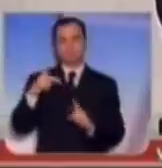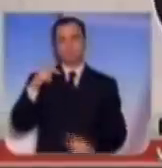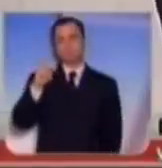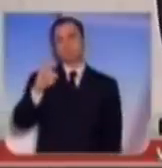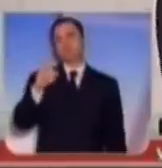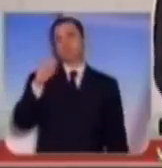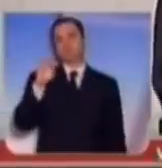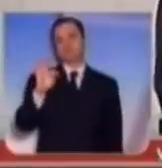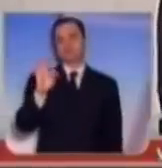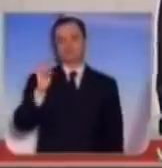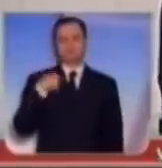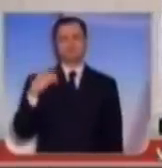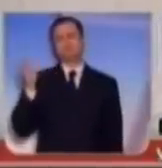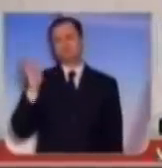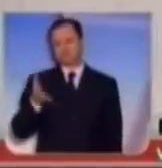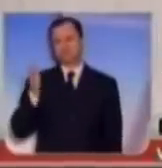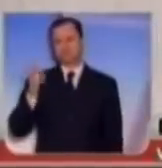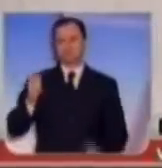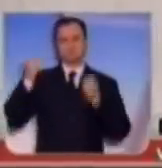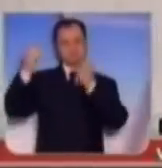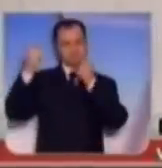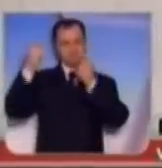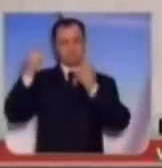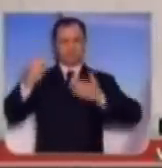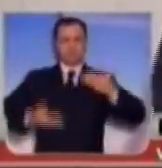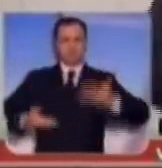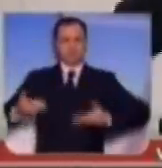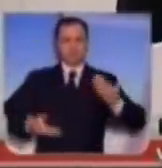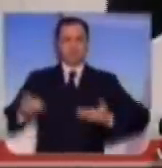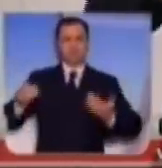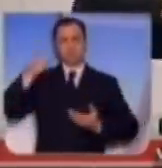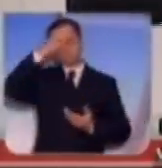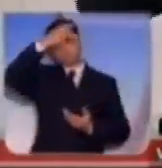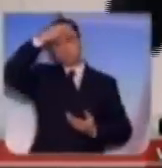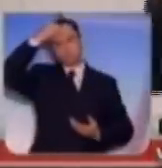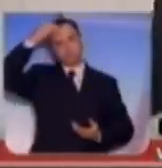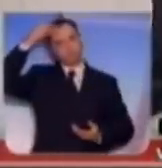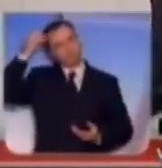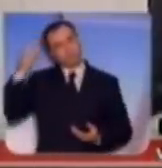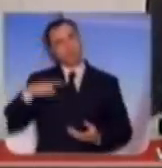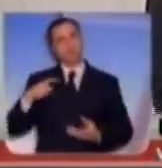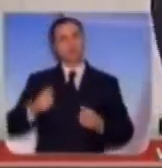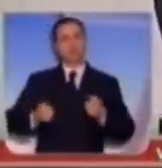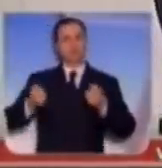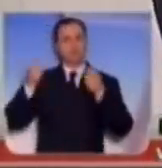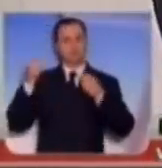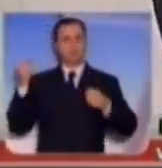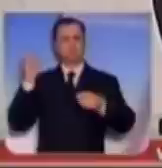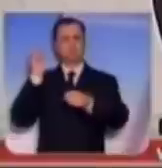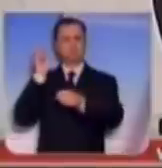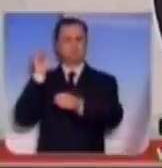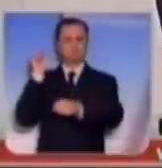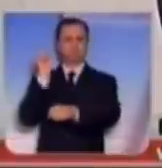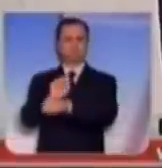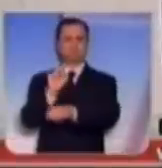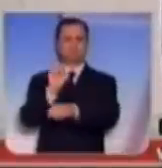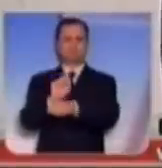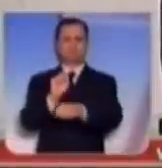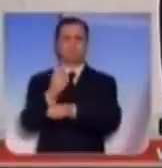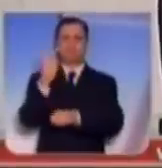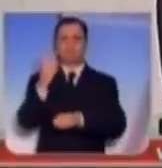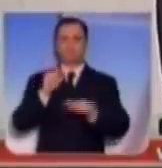que eu já participei de todas elas. Os servidores da educação municipal estão em greve há 20 dias, desde o dia